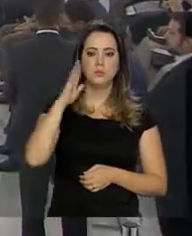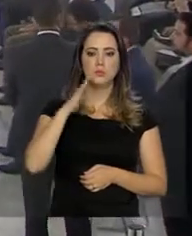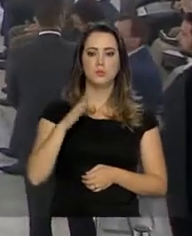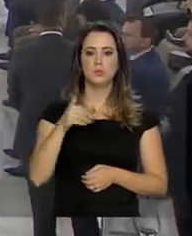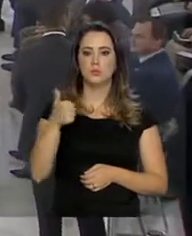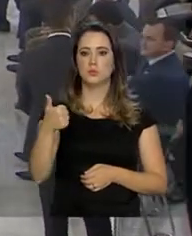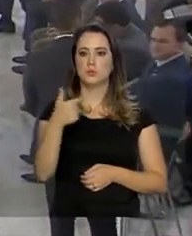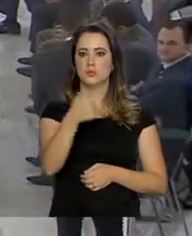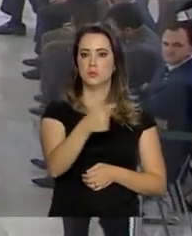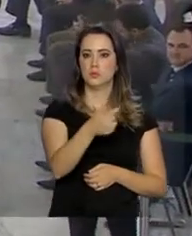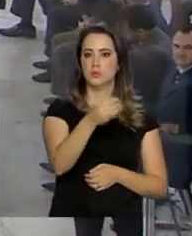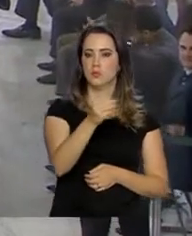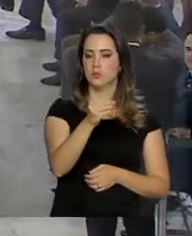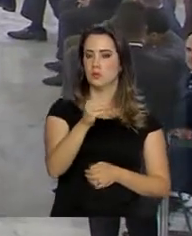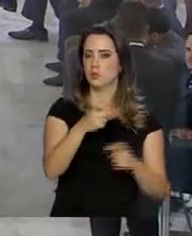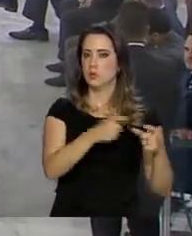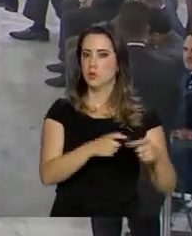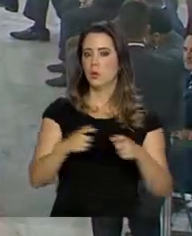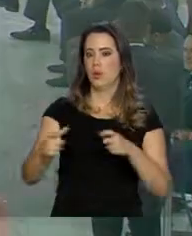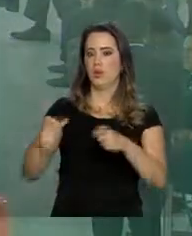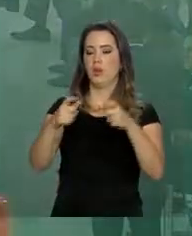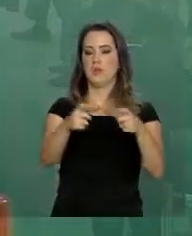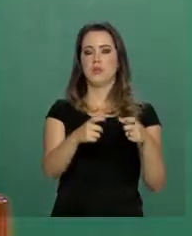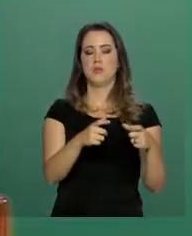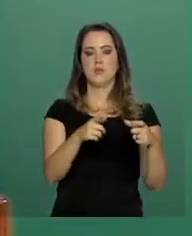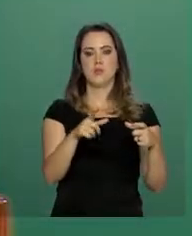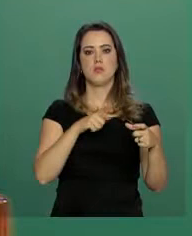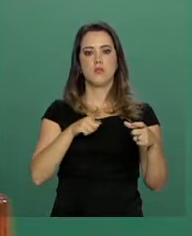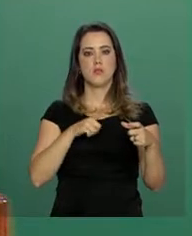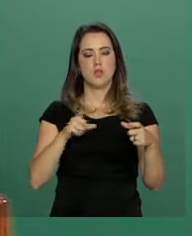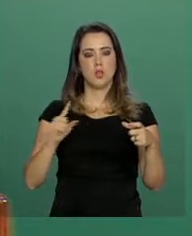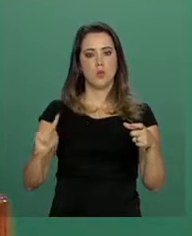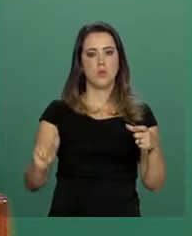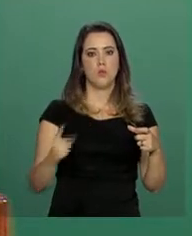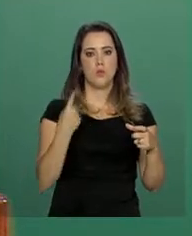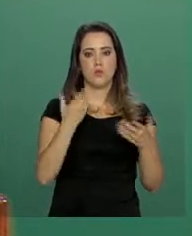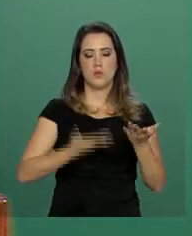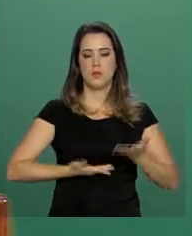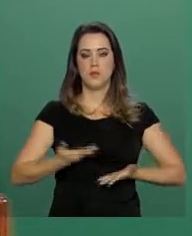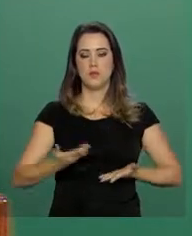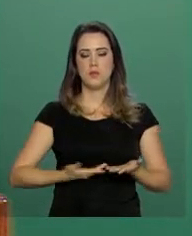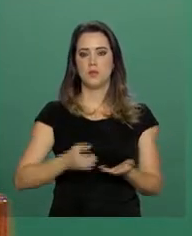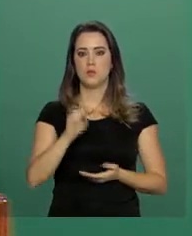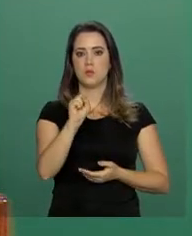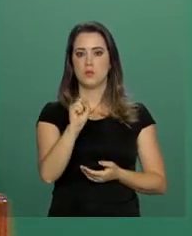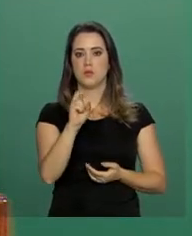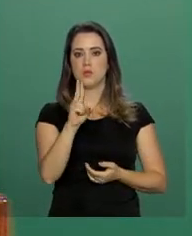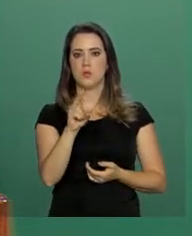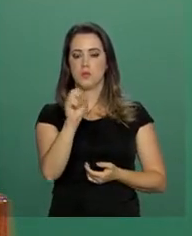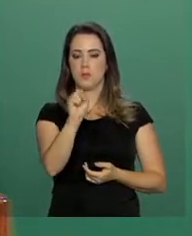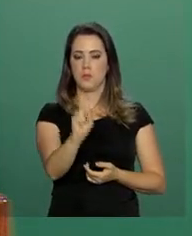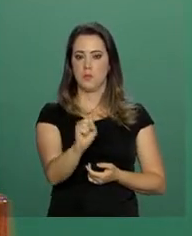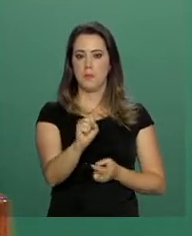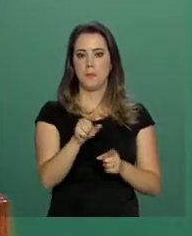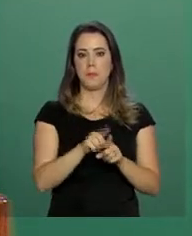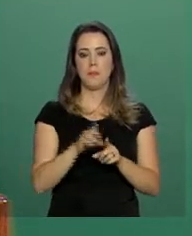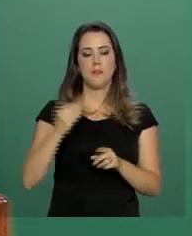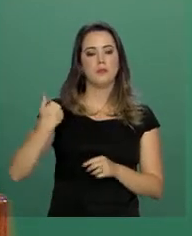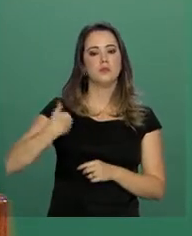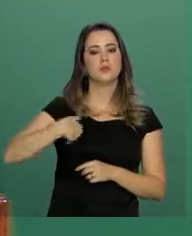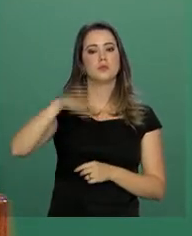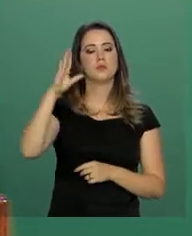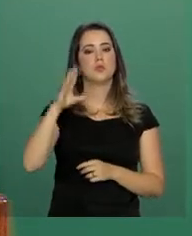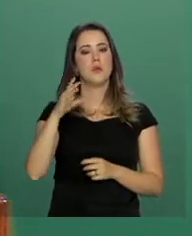1700 entidades prestam serviço ao sistema único de saúde em mais de